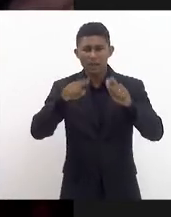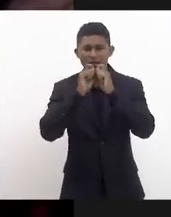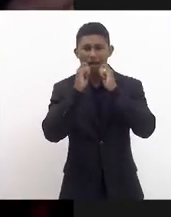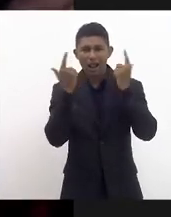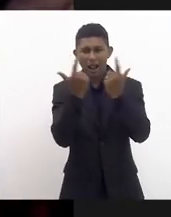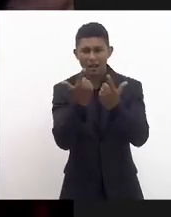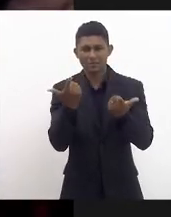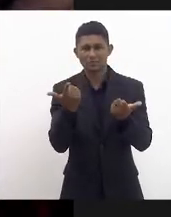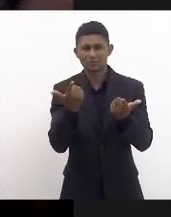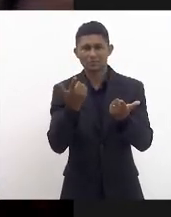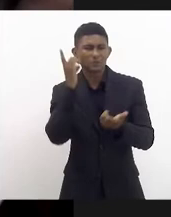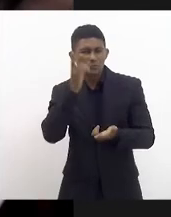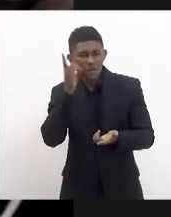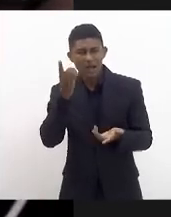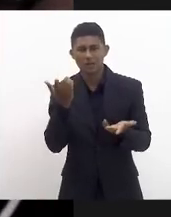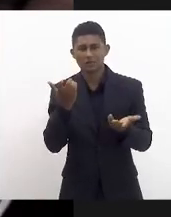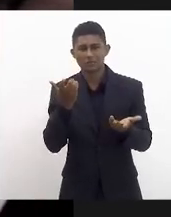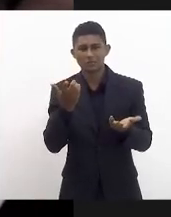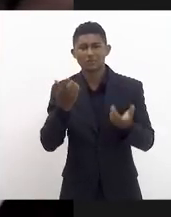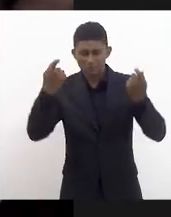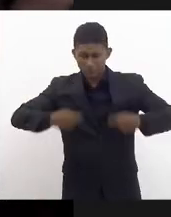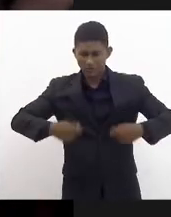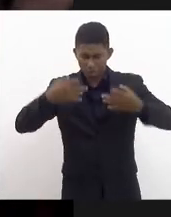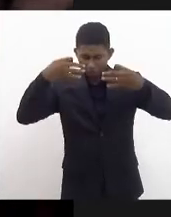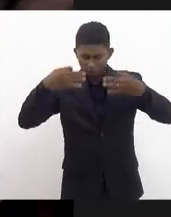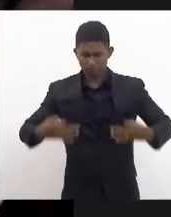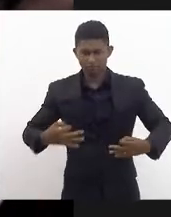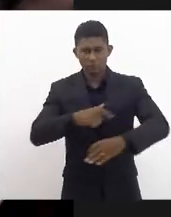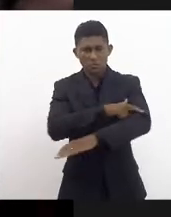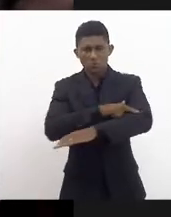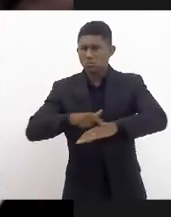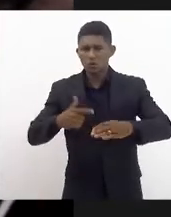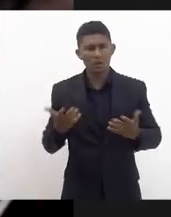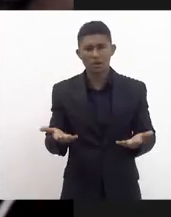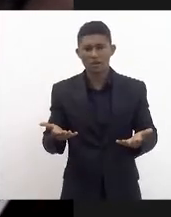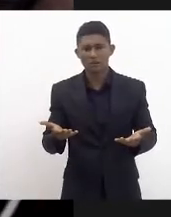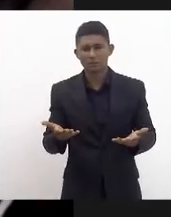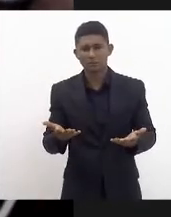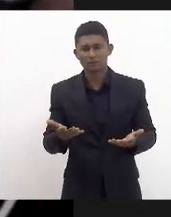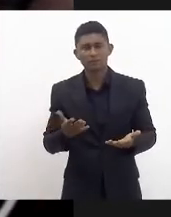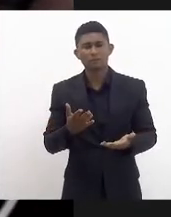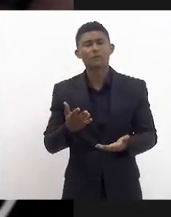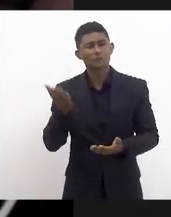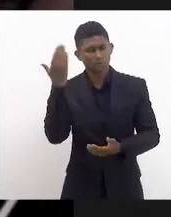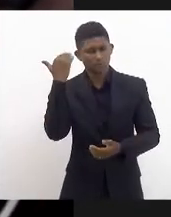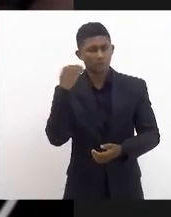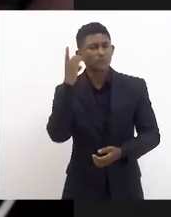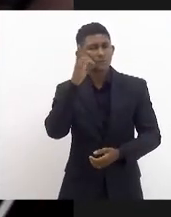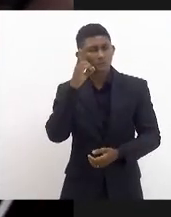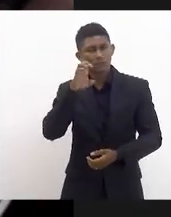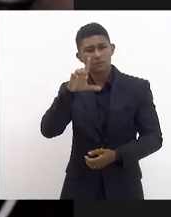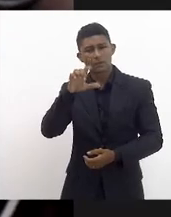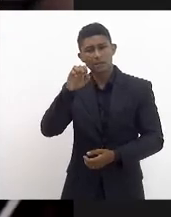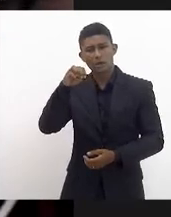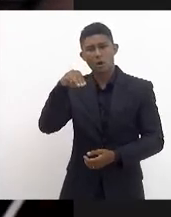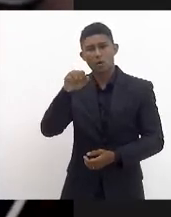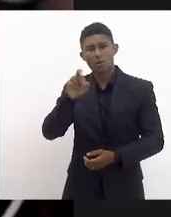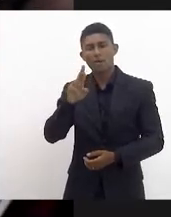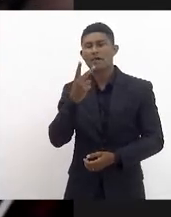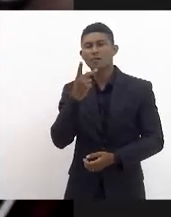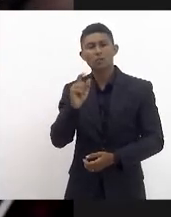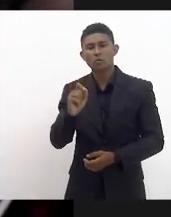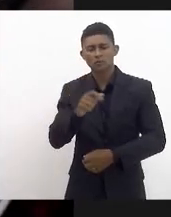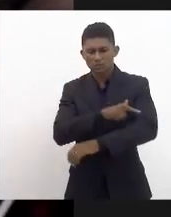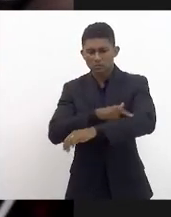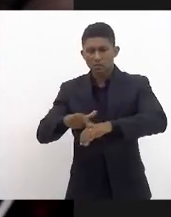fluminense. É preciso ter decoro. As pessoas... Uma vez o deputado Eliomar falou isso aqui. Não se sabe o que é